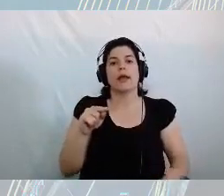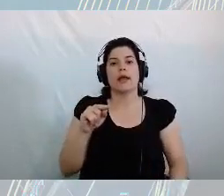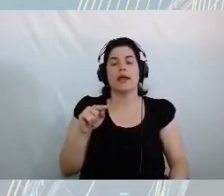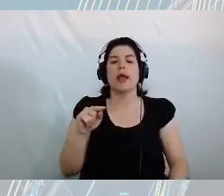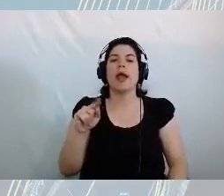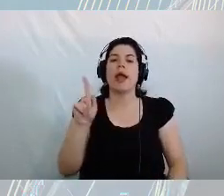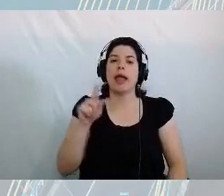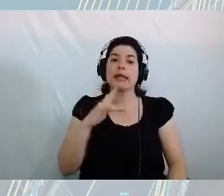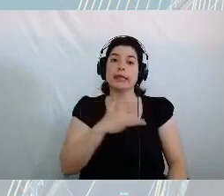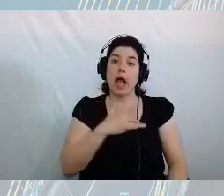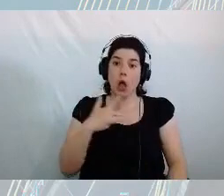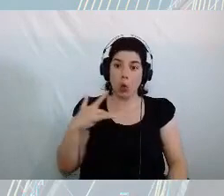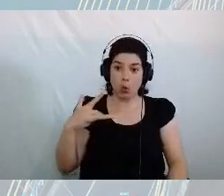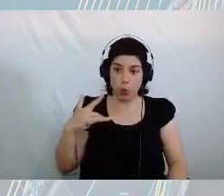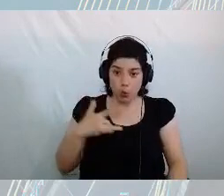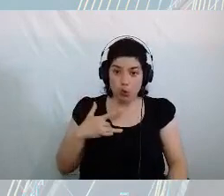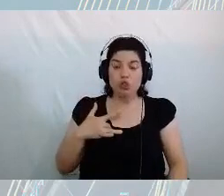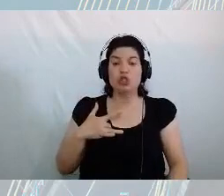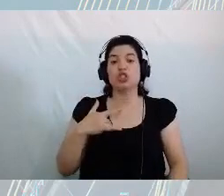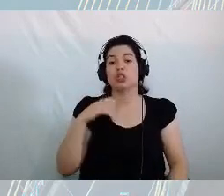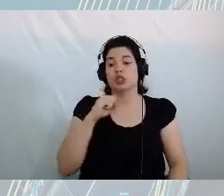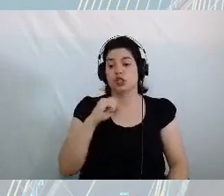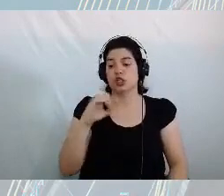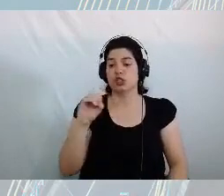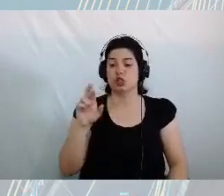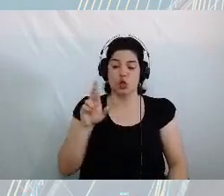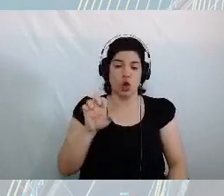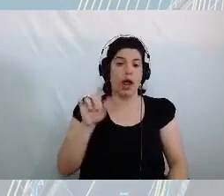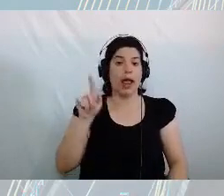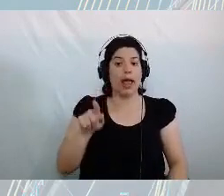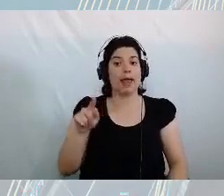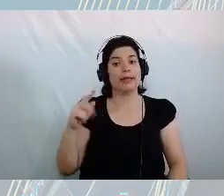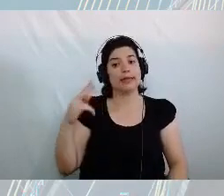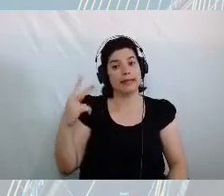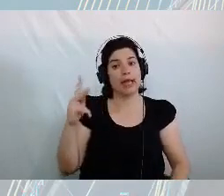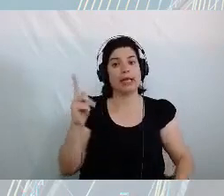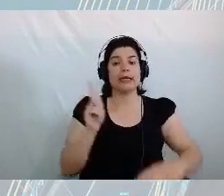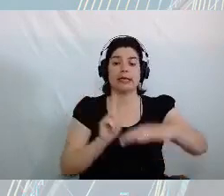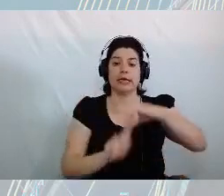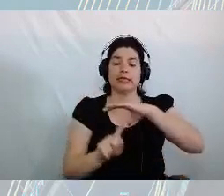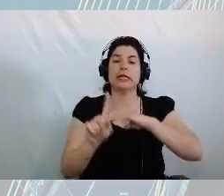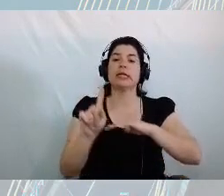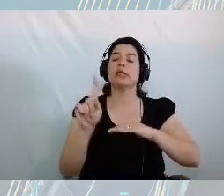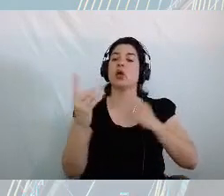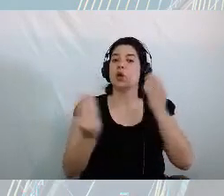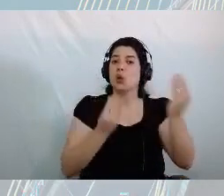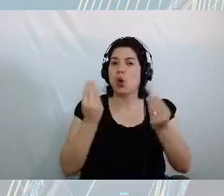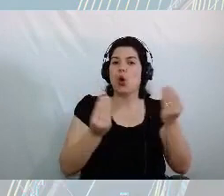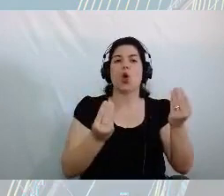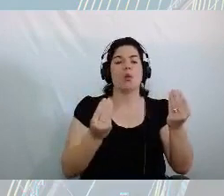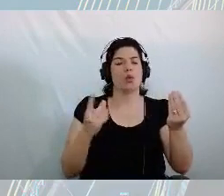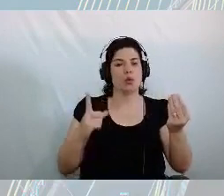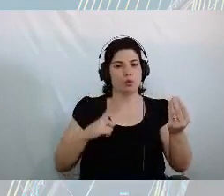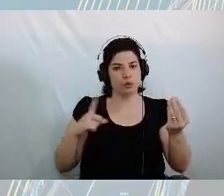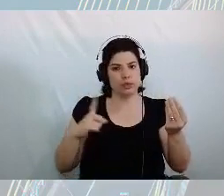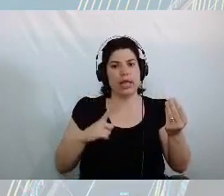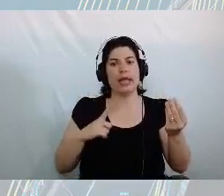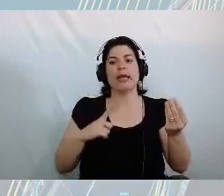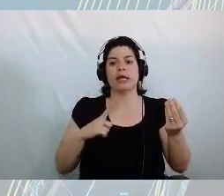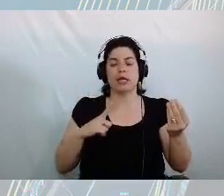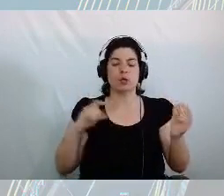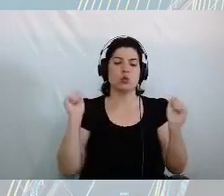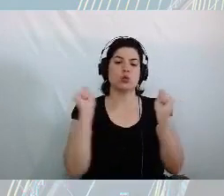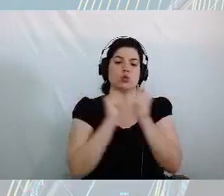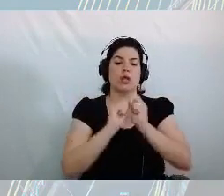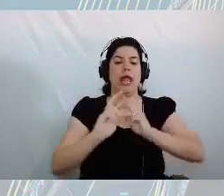mede o quão saudável o cliente está, né, nessa relação cliente-banco. Um score aí que vai de 0 a 100, quanto mais próximo de 100 o cliente está